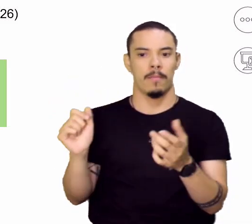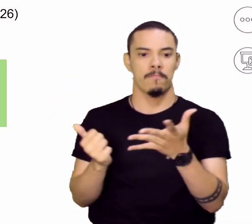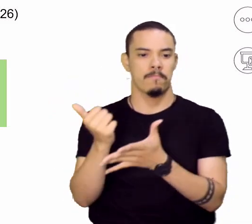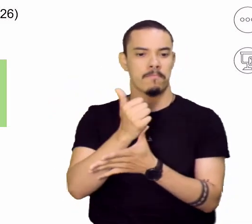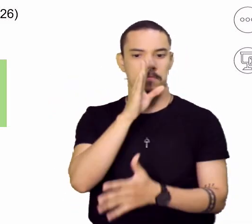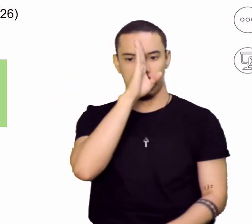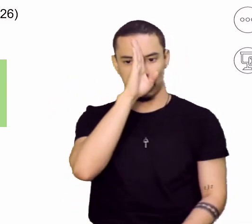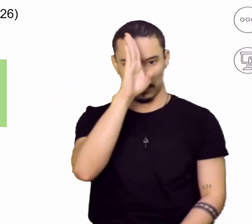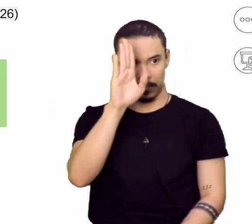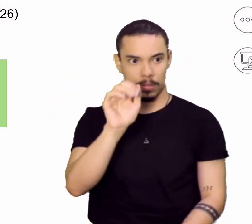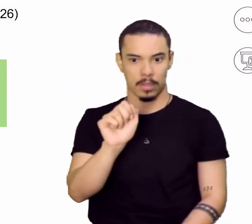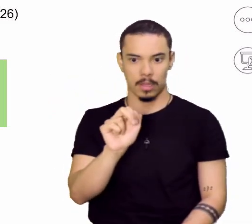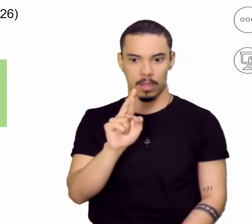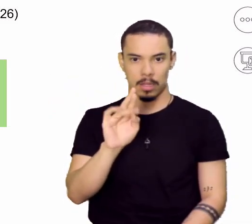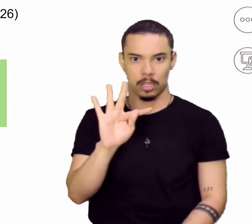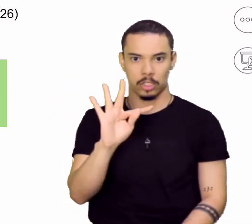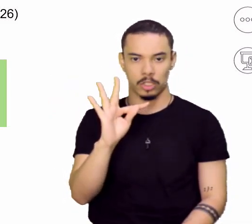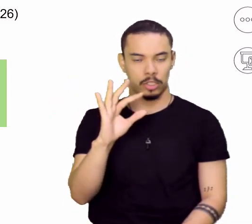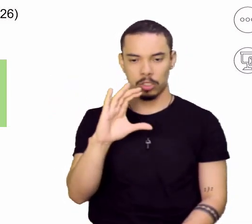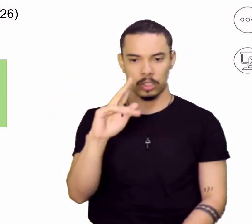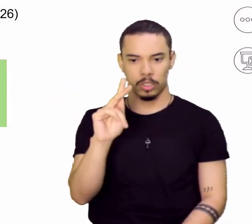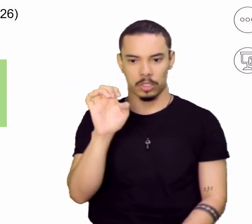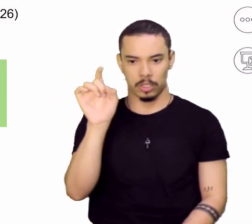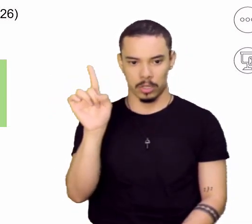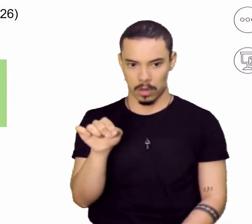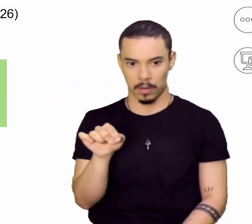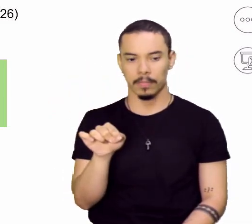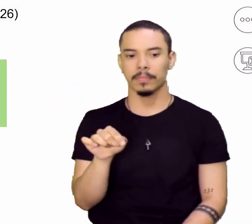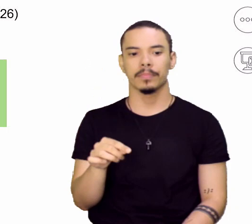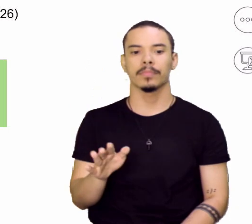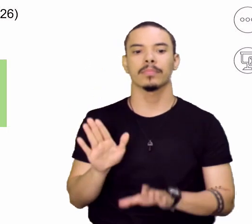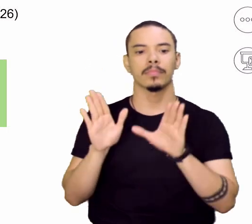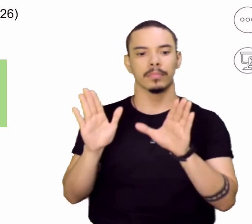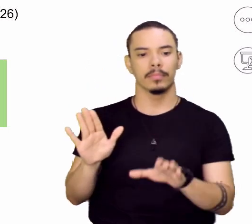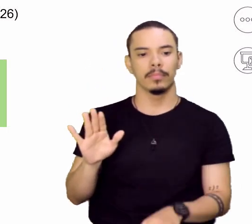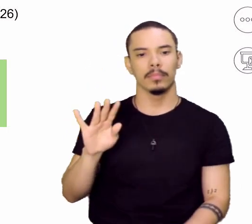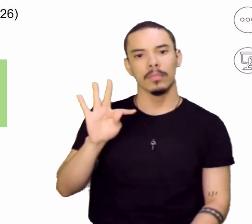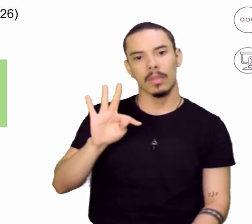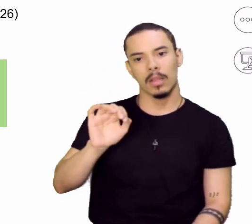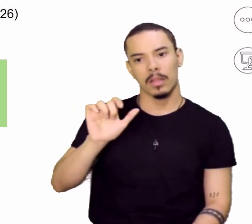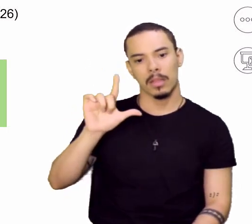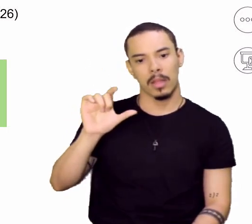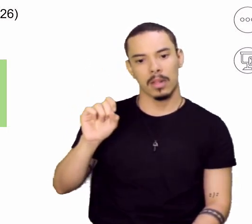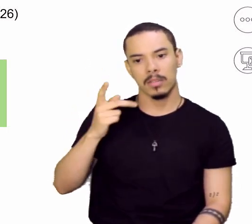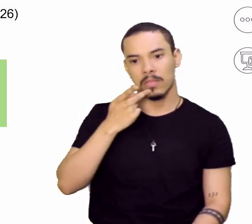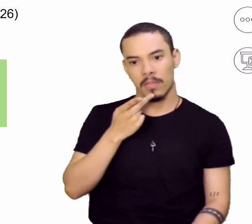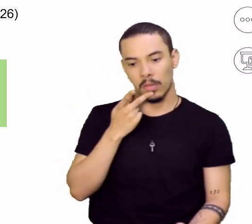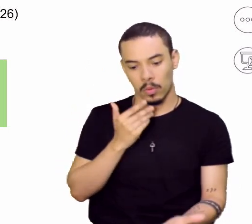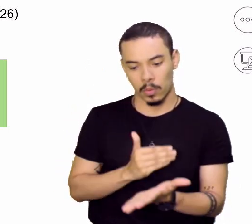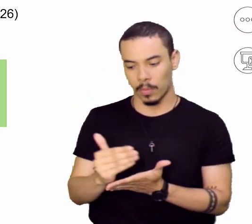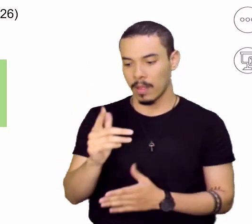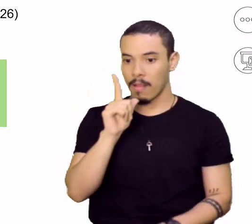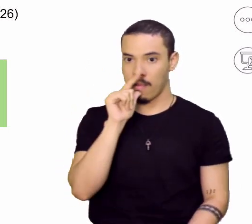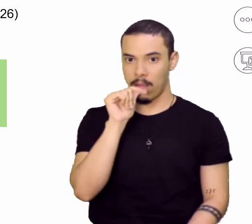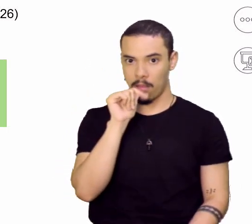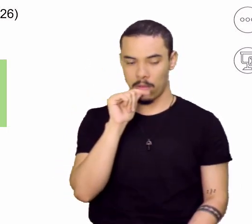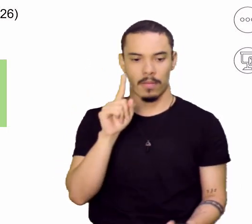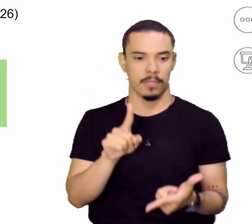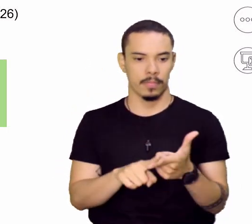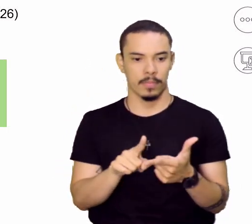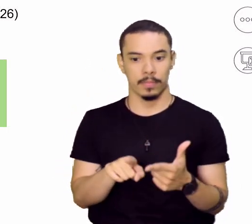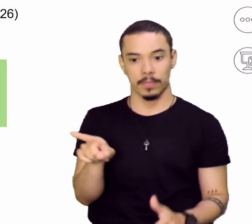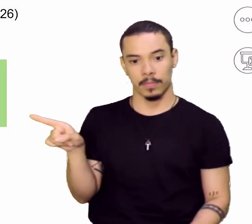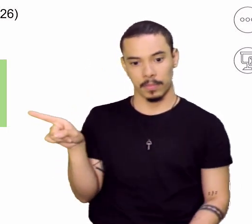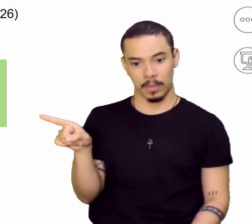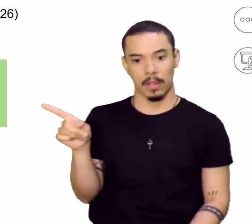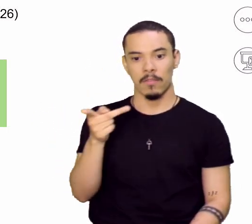a arqué, de todas as coisas. Tales disse que o princípio de tudo é a água. O